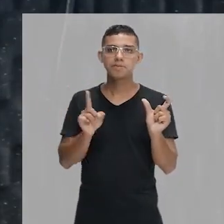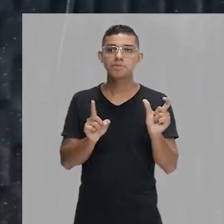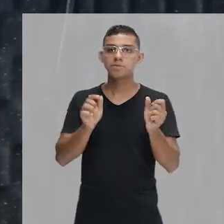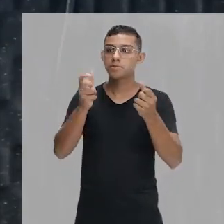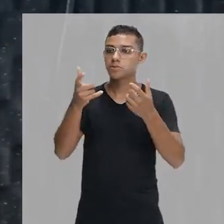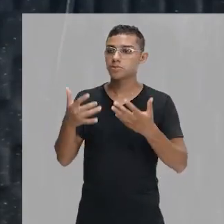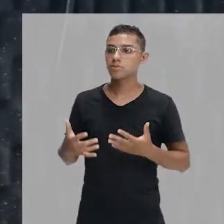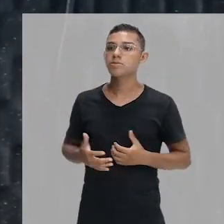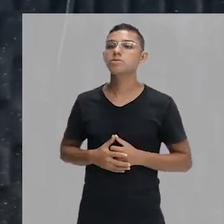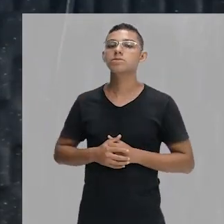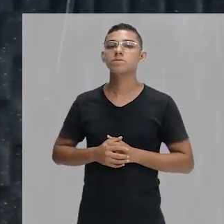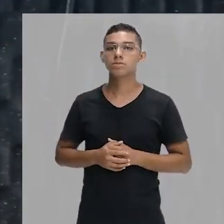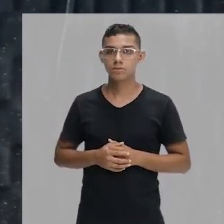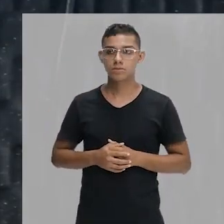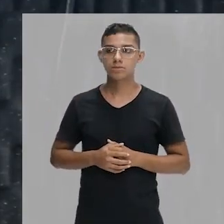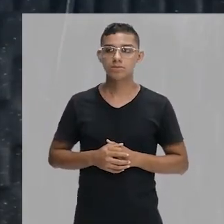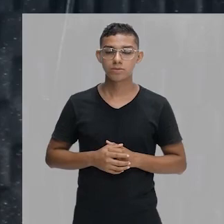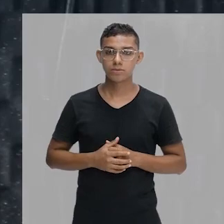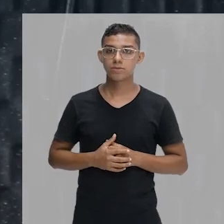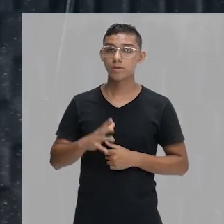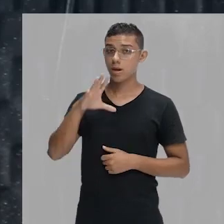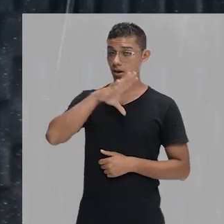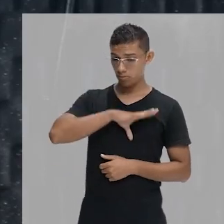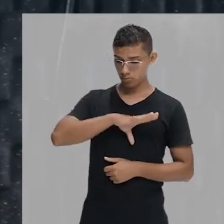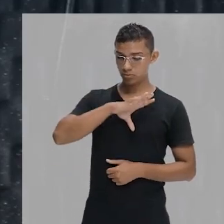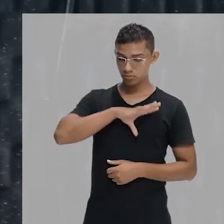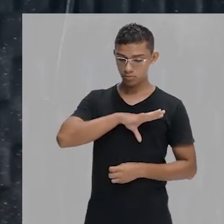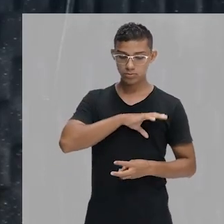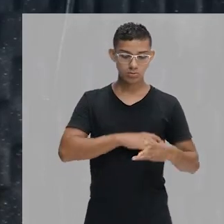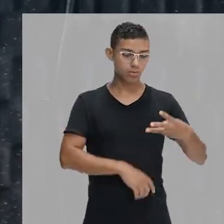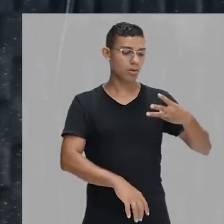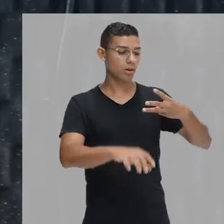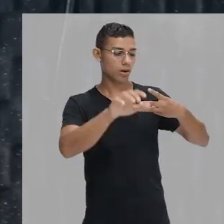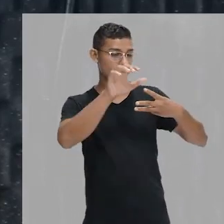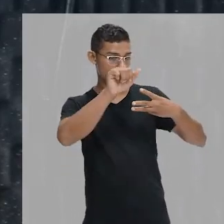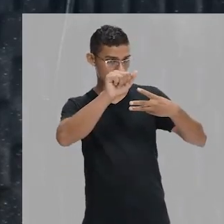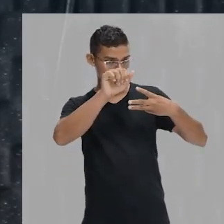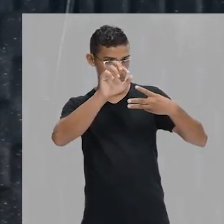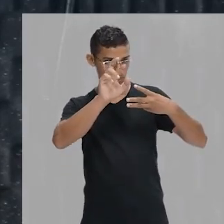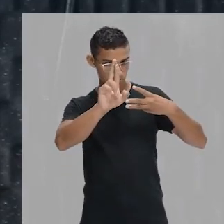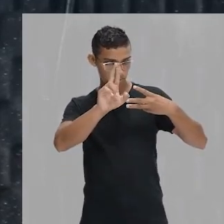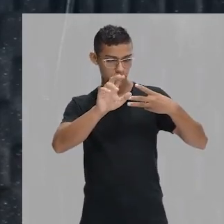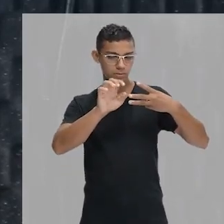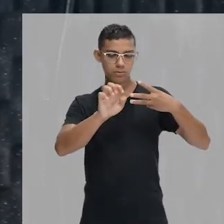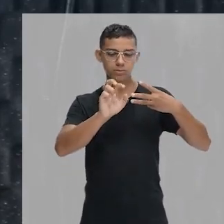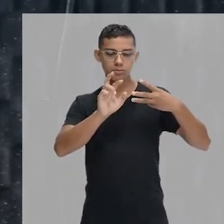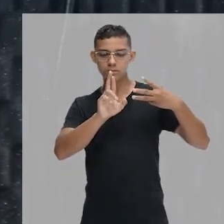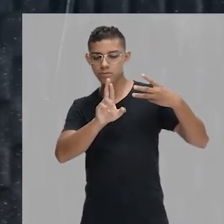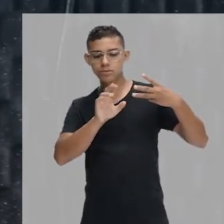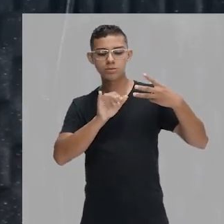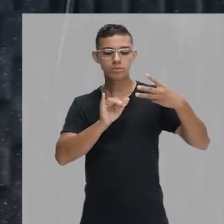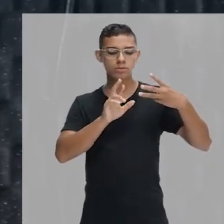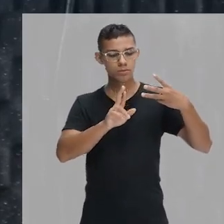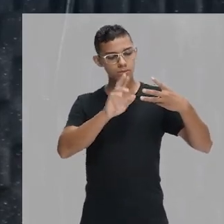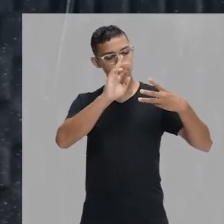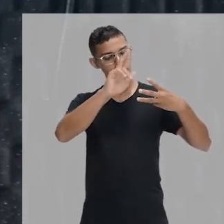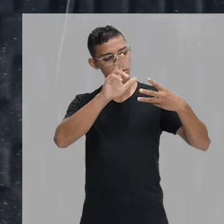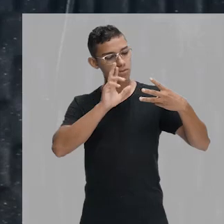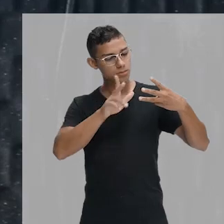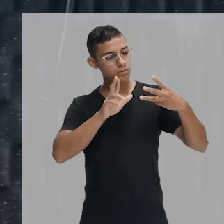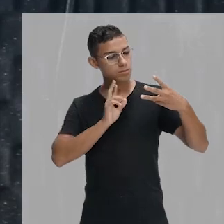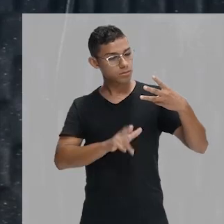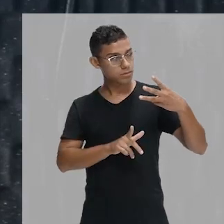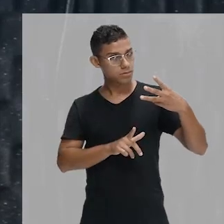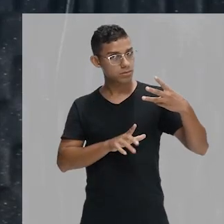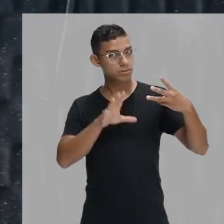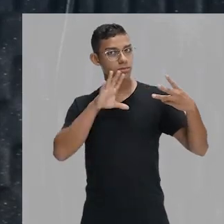com isso? Que em português, eu tenho para cada terminação, primeira conjugação AR, segunda conjugação